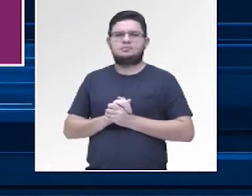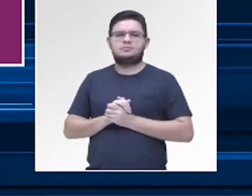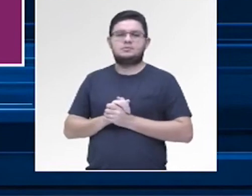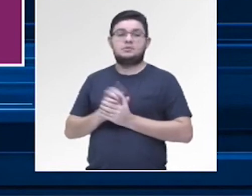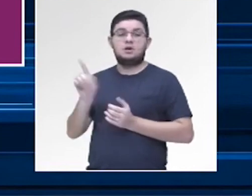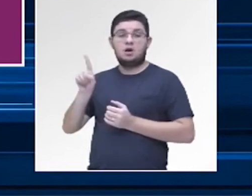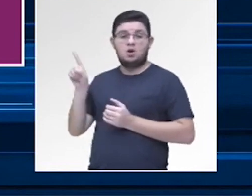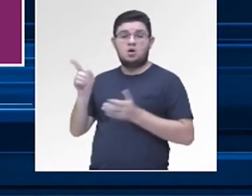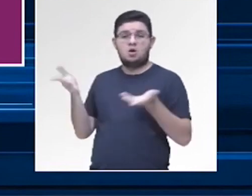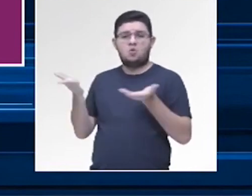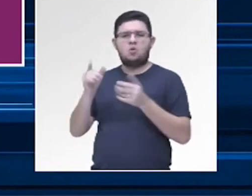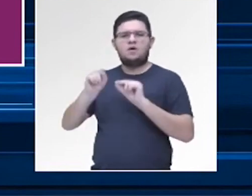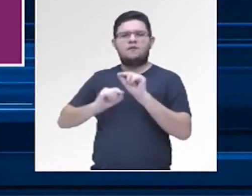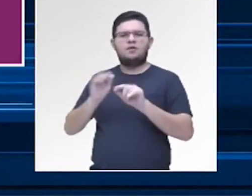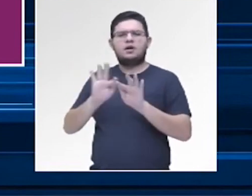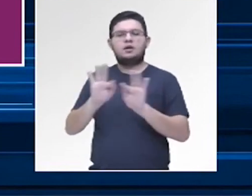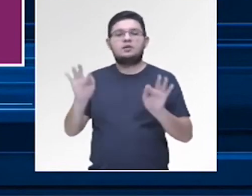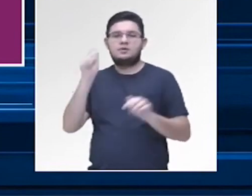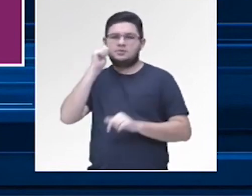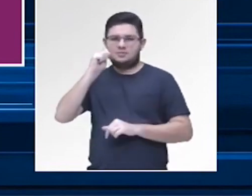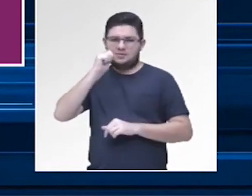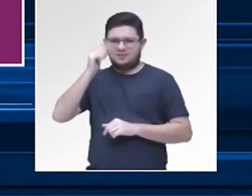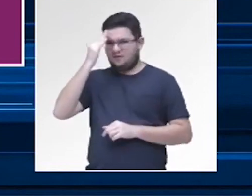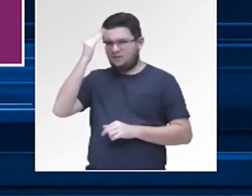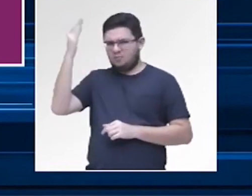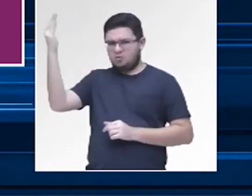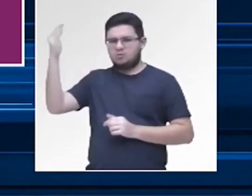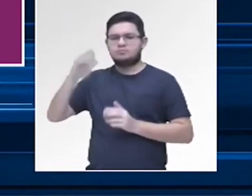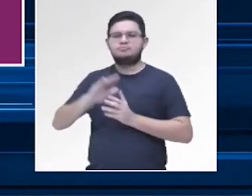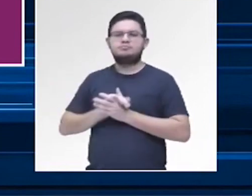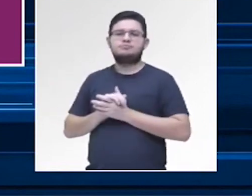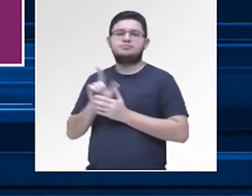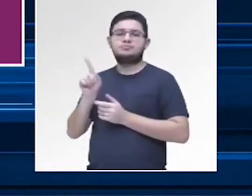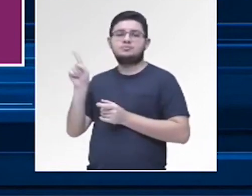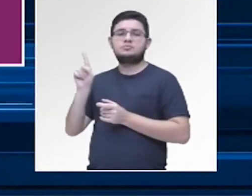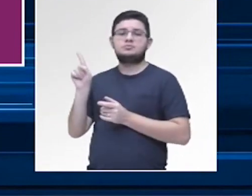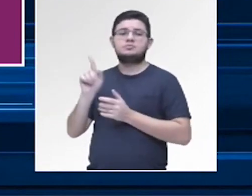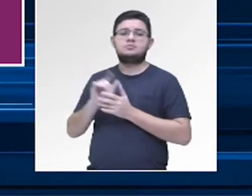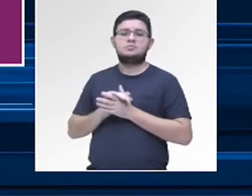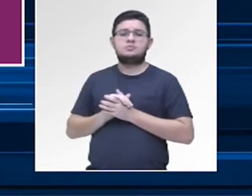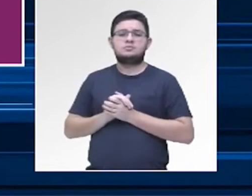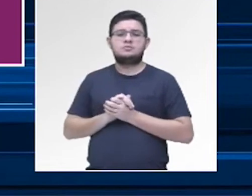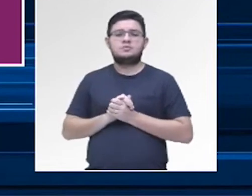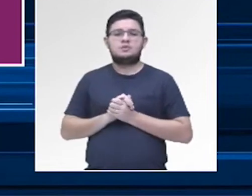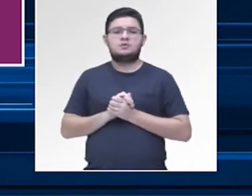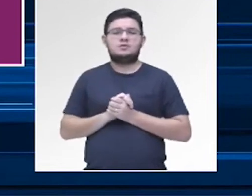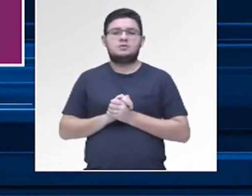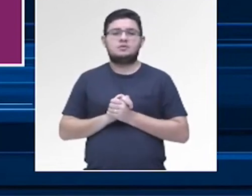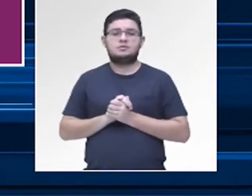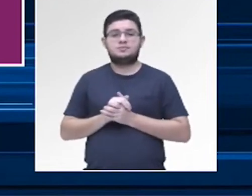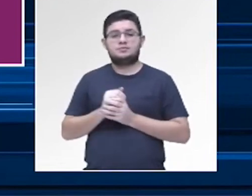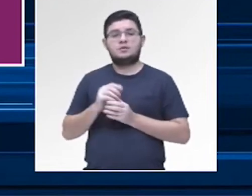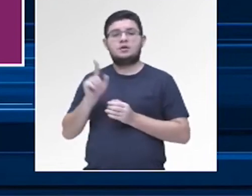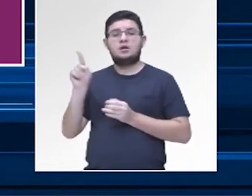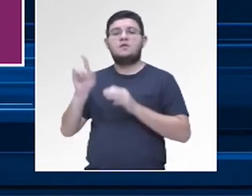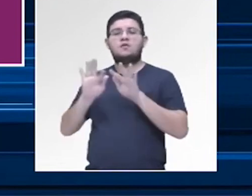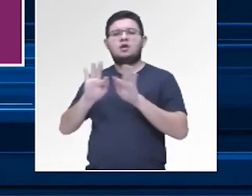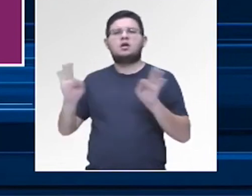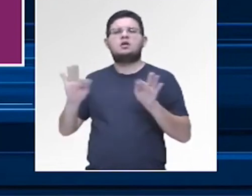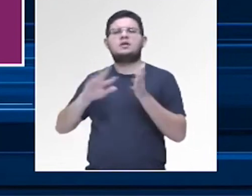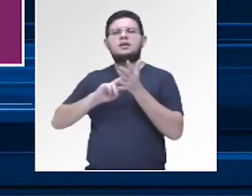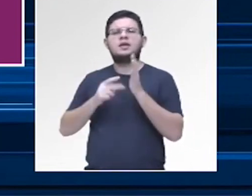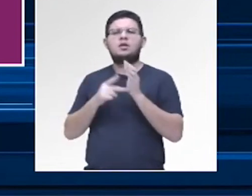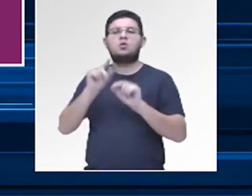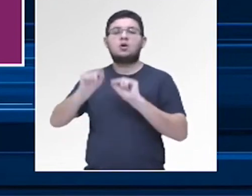diz o seguinte: The richest woman in US is Oprah Winfrey, né? Tá dizendo que a